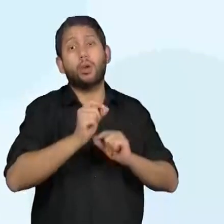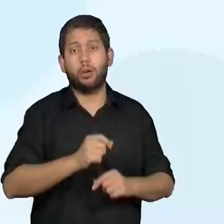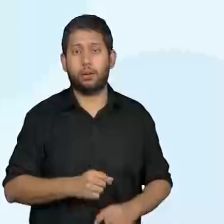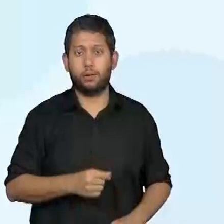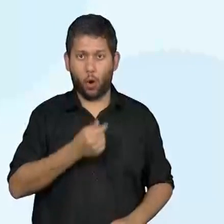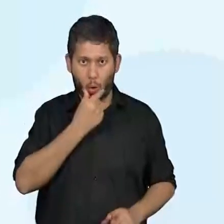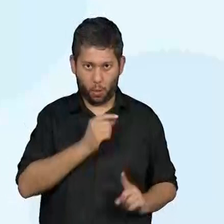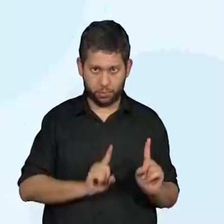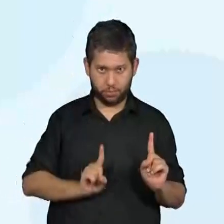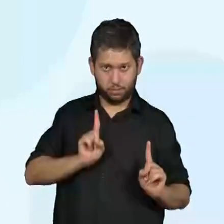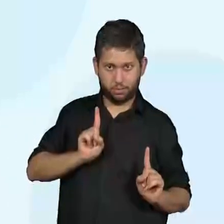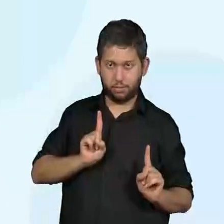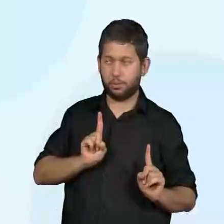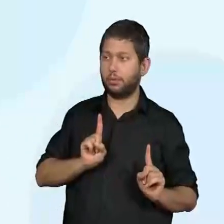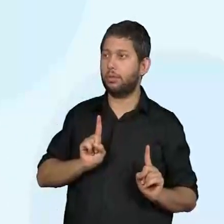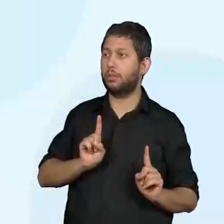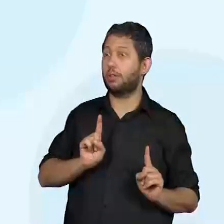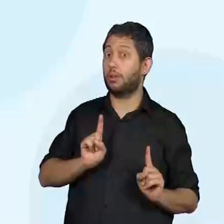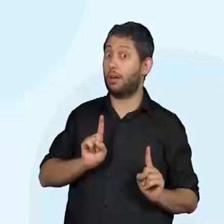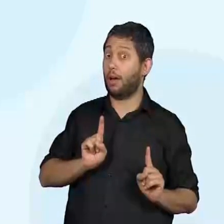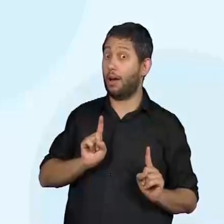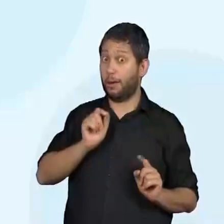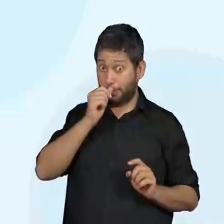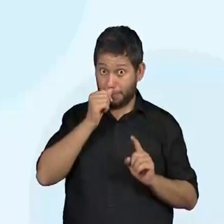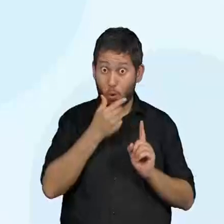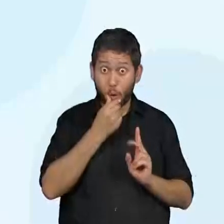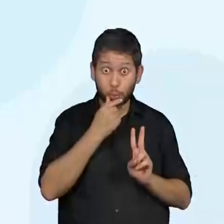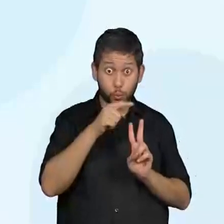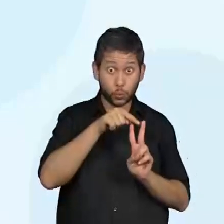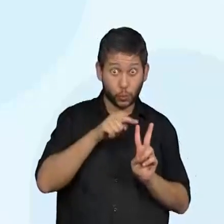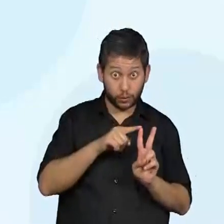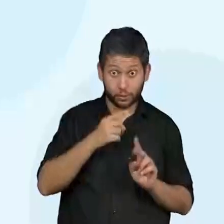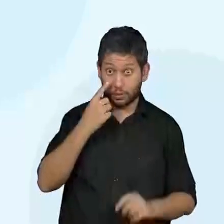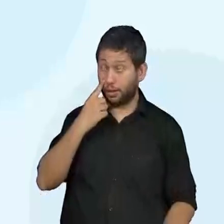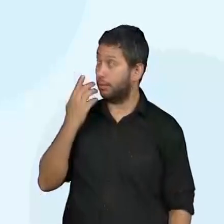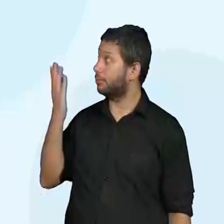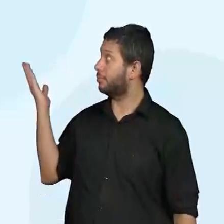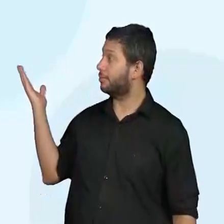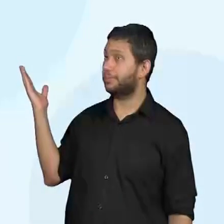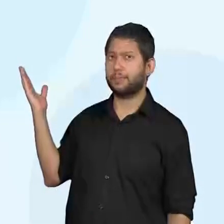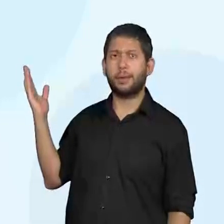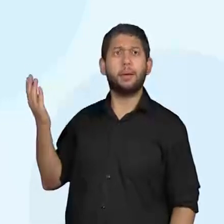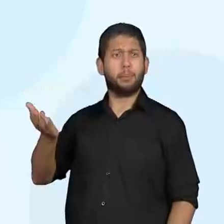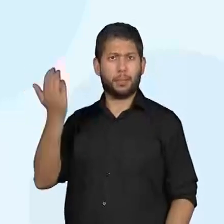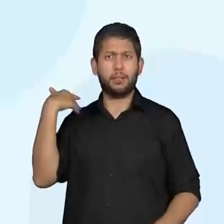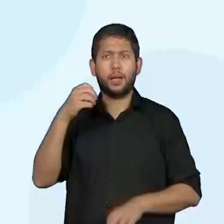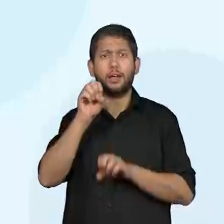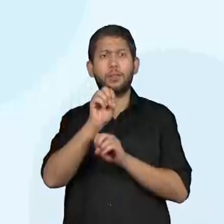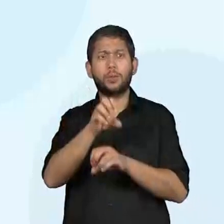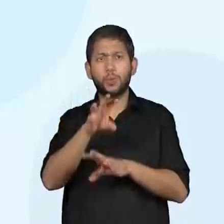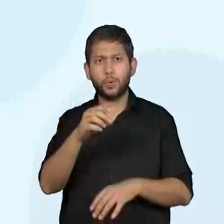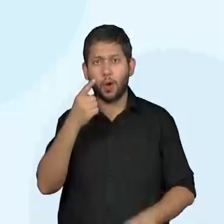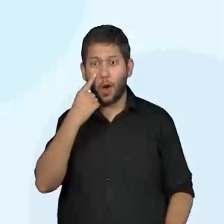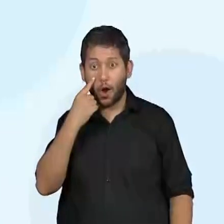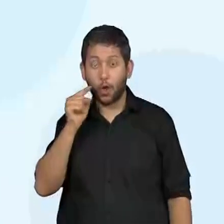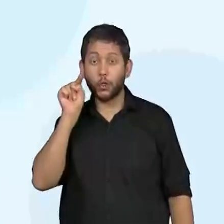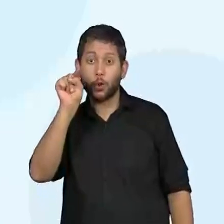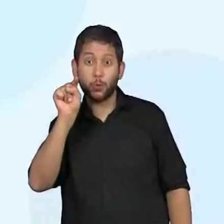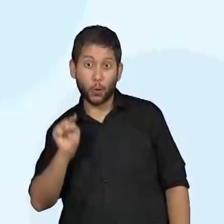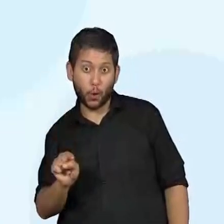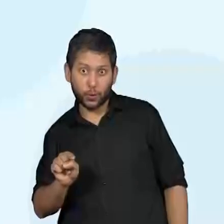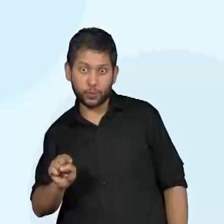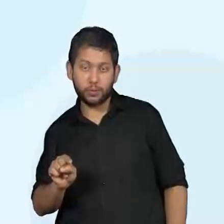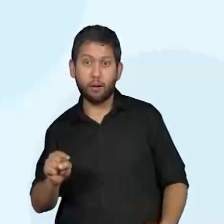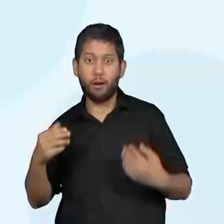respondeu. Lembra só? Aqui os 2 pontinhos. Lembra que a gente falou sobre isso em algumas aulas anteriores? Então a